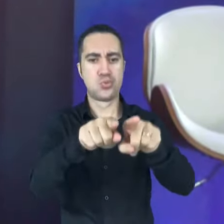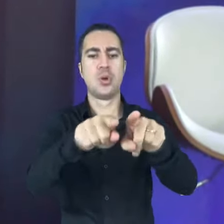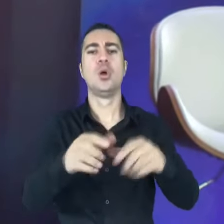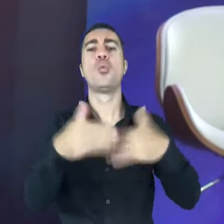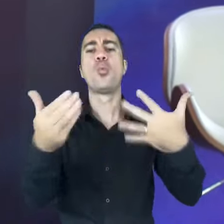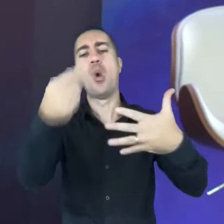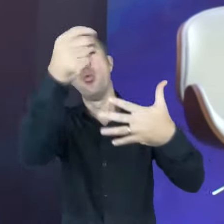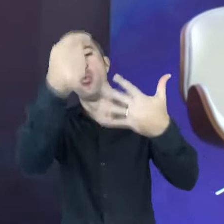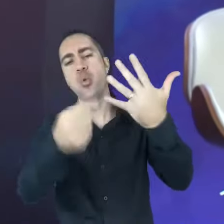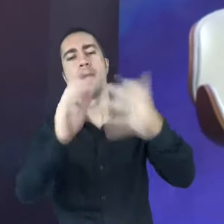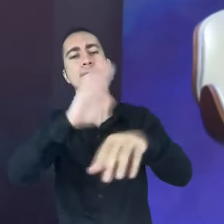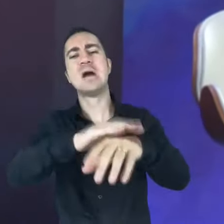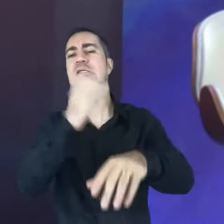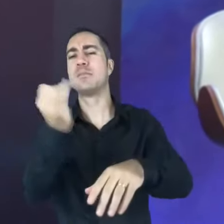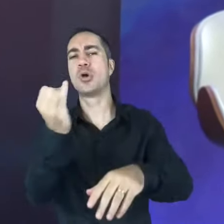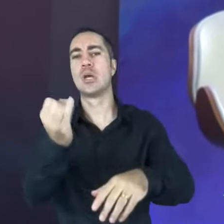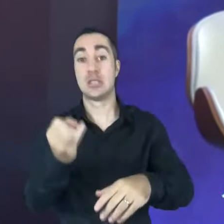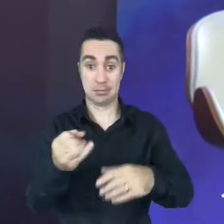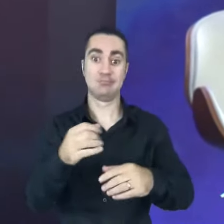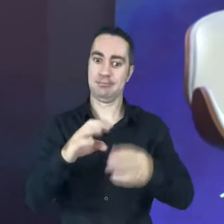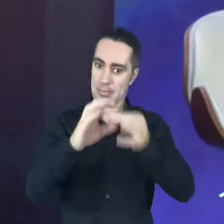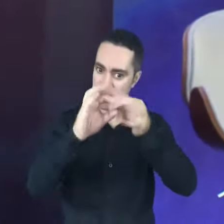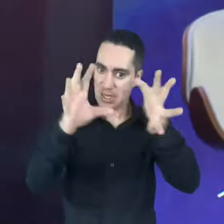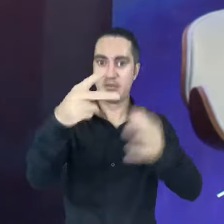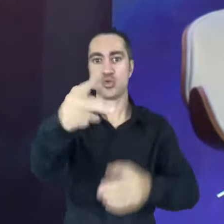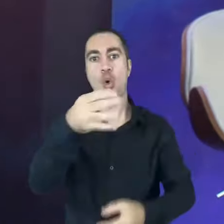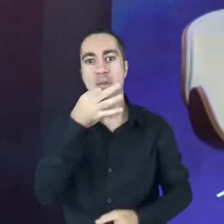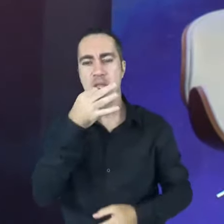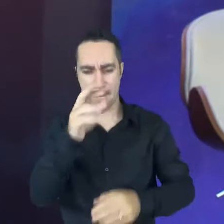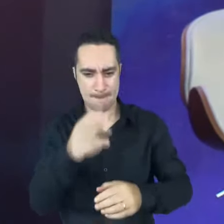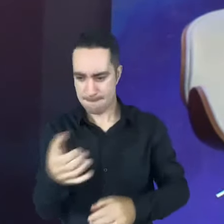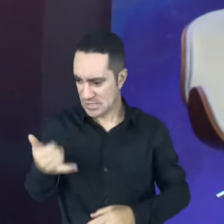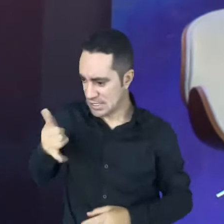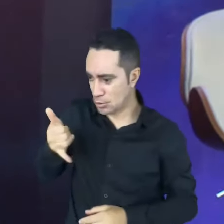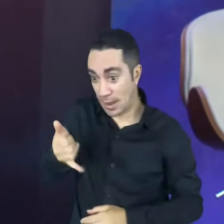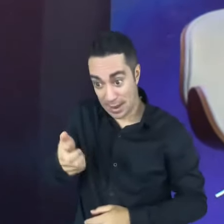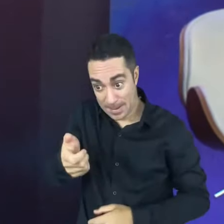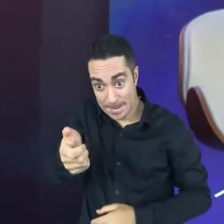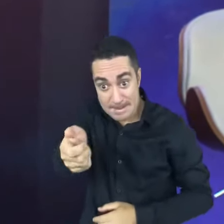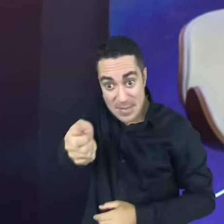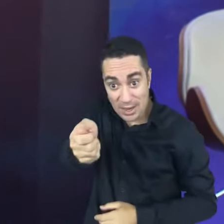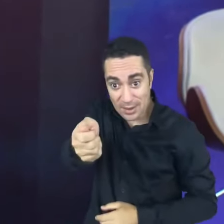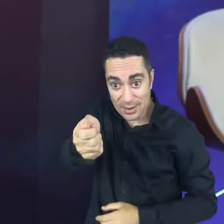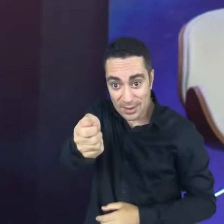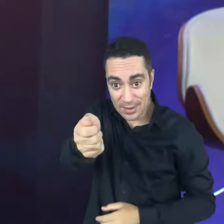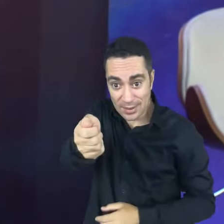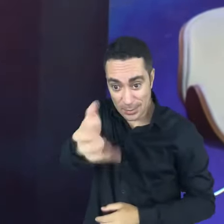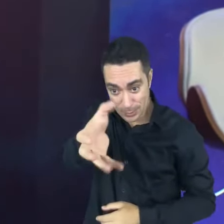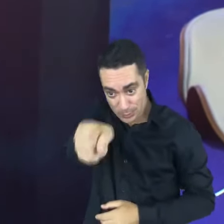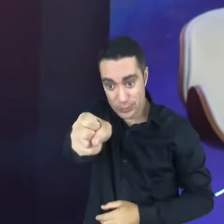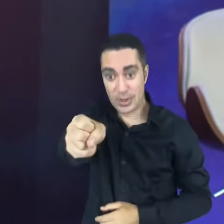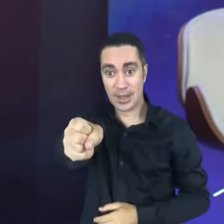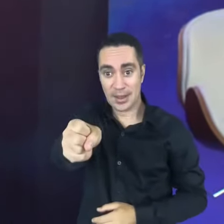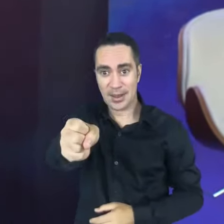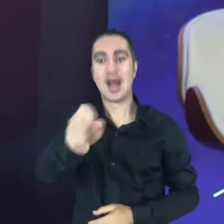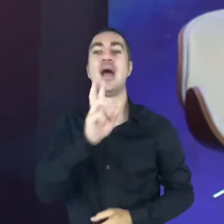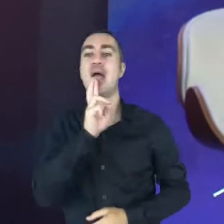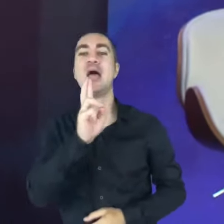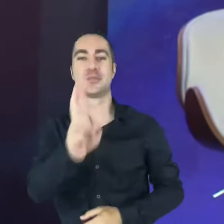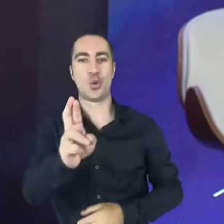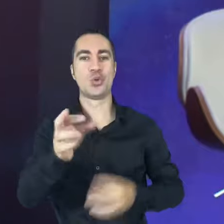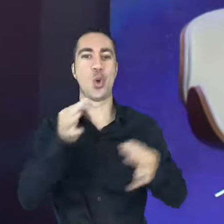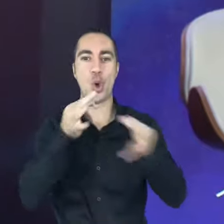Então, você já sabe, participando, aponte o celular aí, responda para a gente, daqui a pouquinho a gente vai conferir